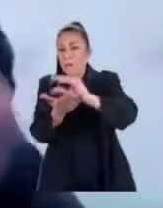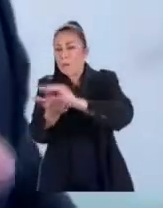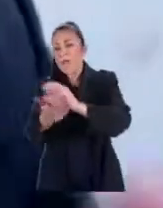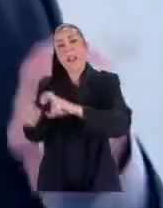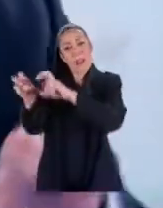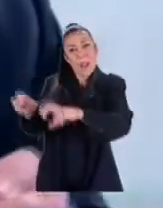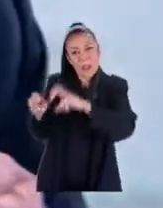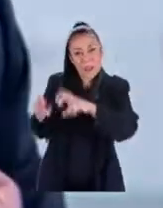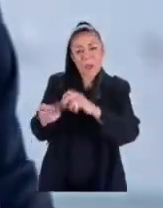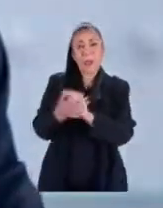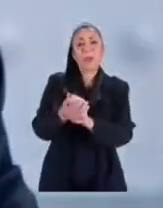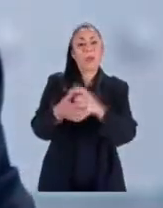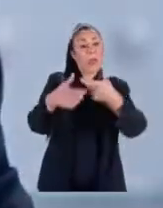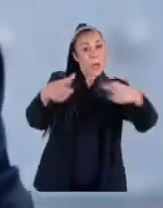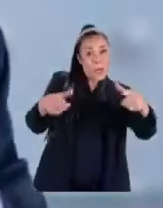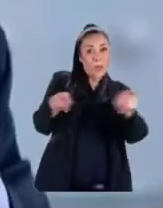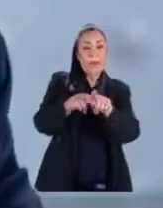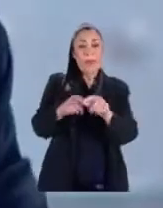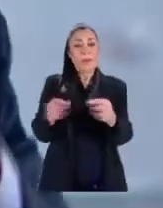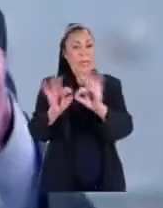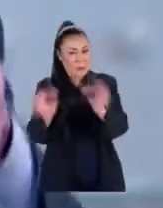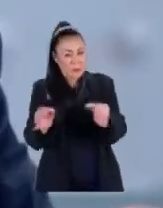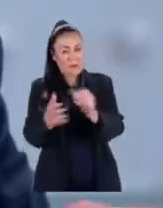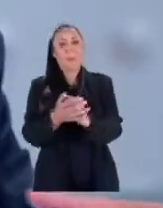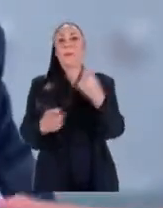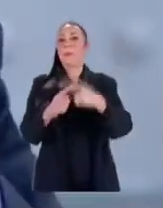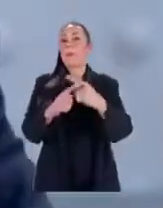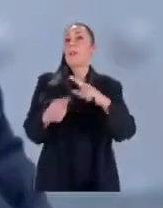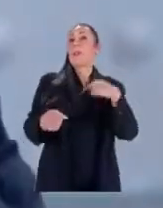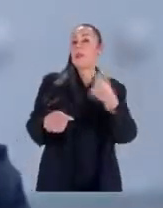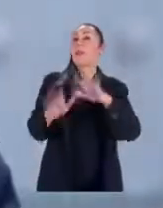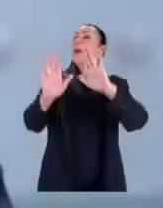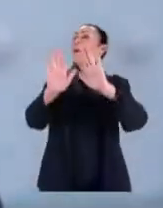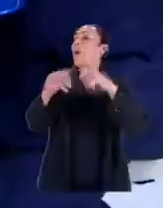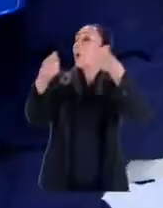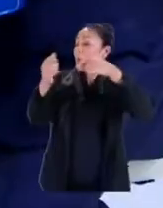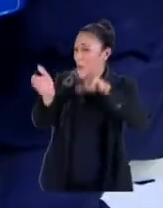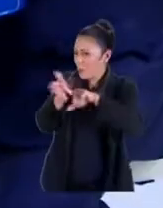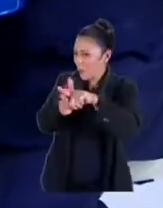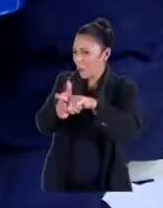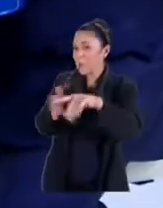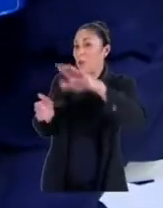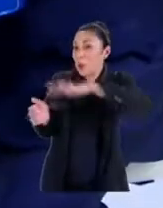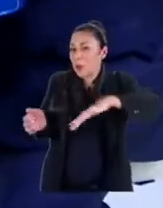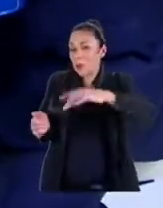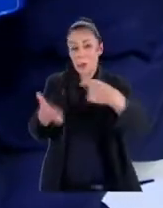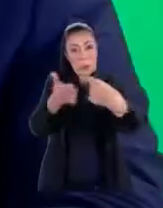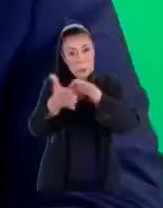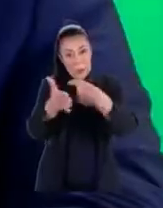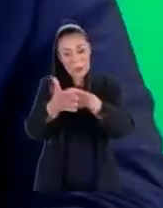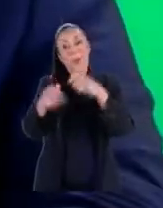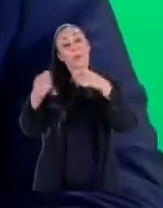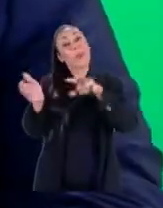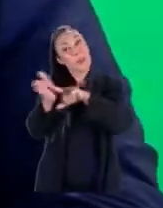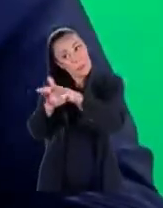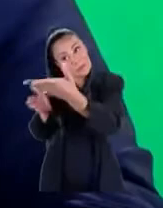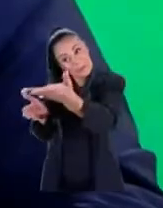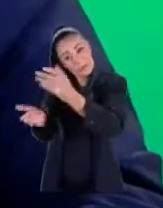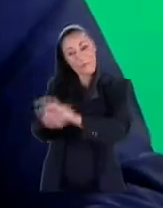agricultura, tanto o grande quanto o pequeno, porque nós precisamos produzir mais. Deixa eu fazer uma pergunta que todo mundo me faz, eu tenho que fazer para